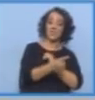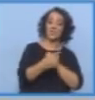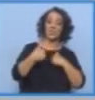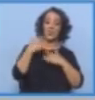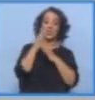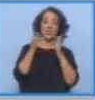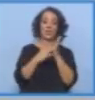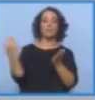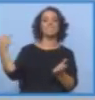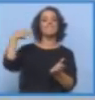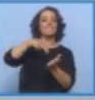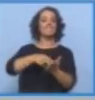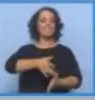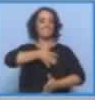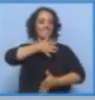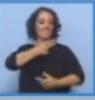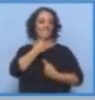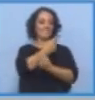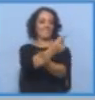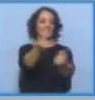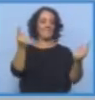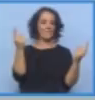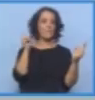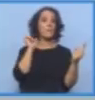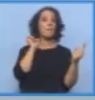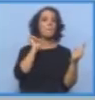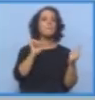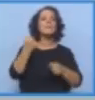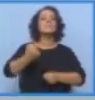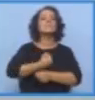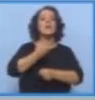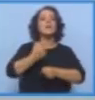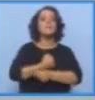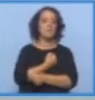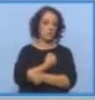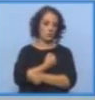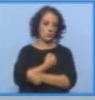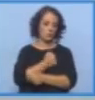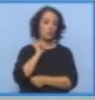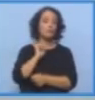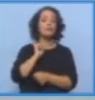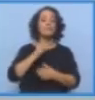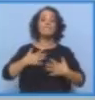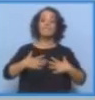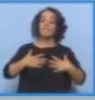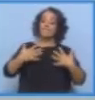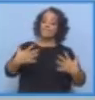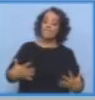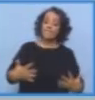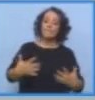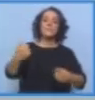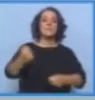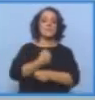vem anunciar, vem propor, é um messianismo de serviço. É um messianismo que começa